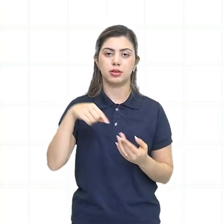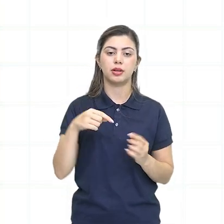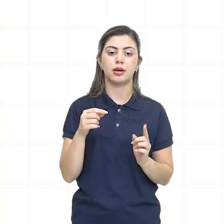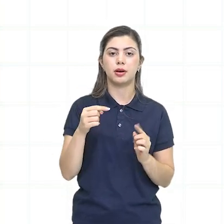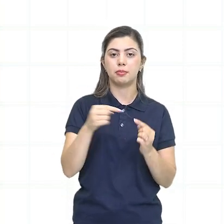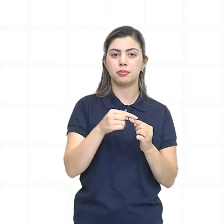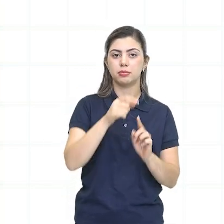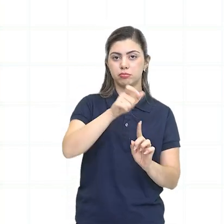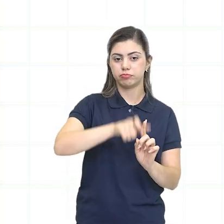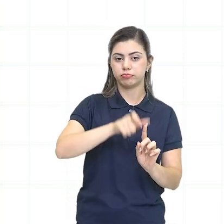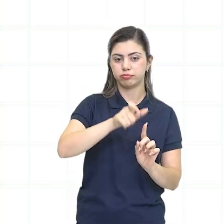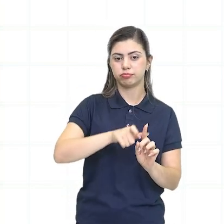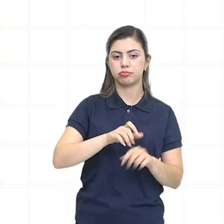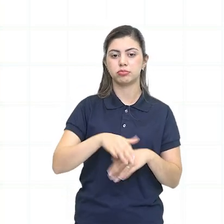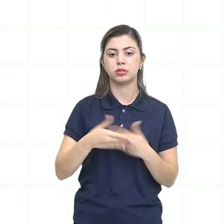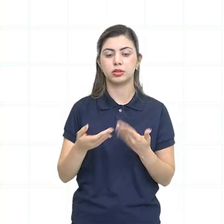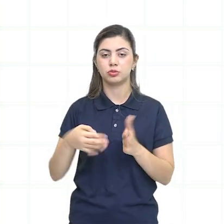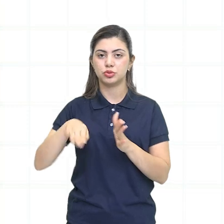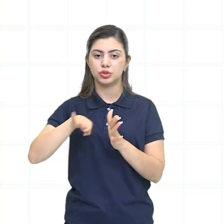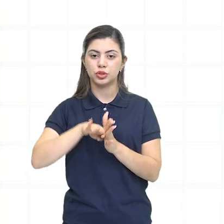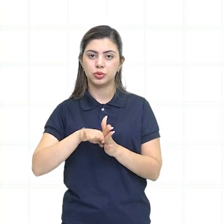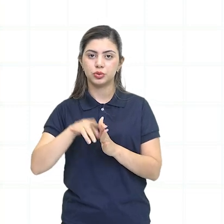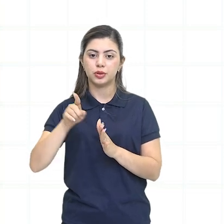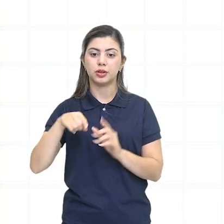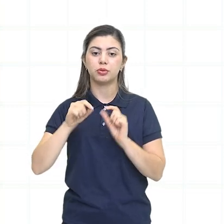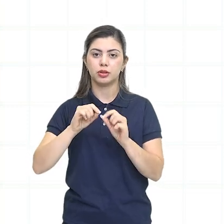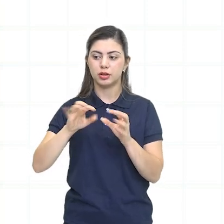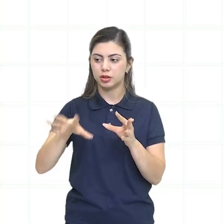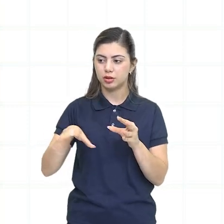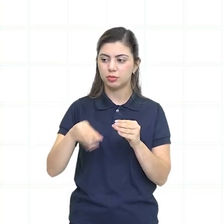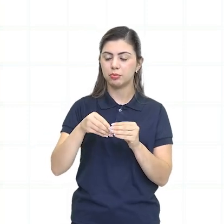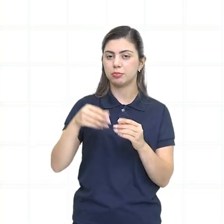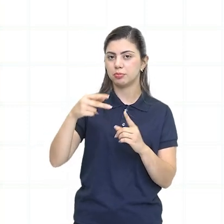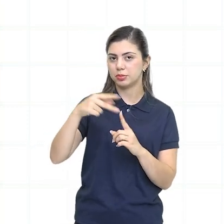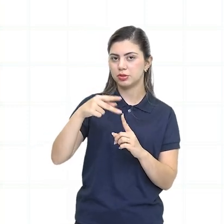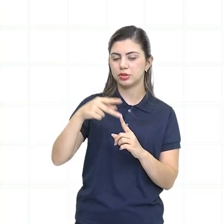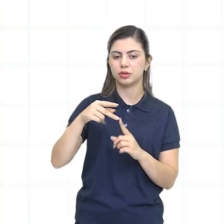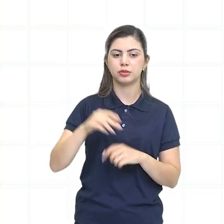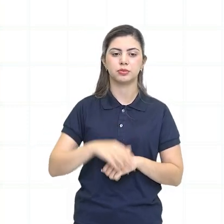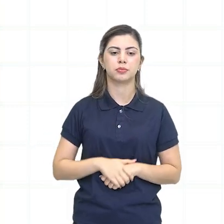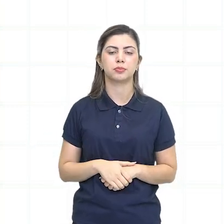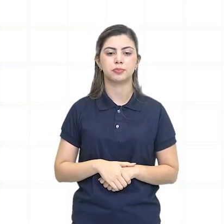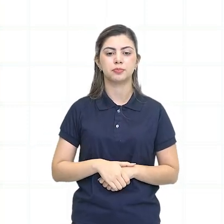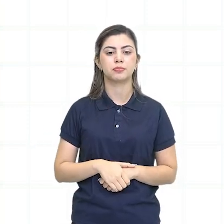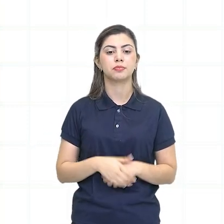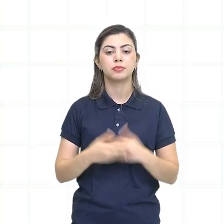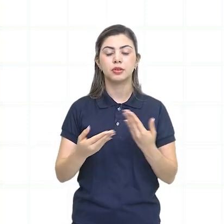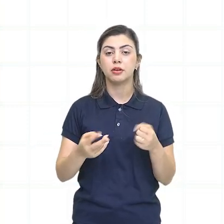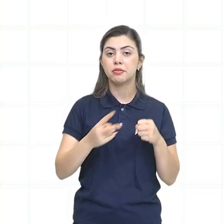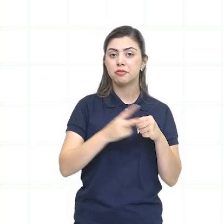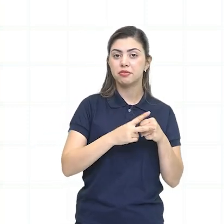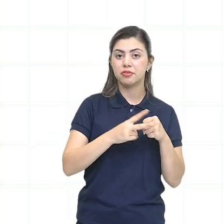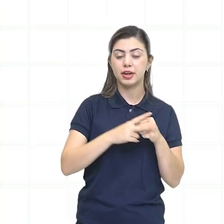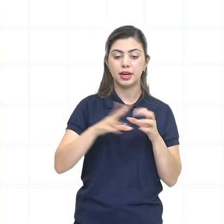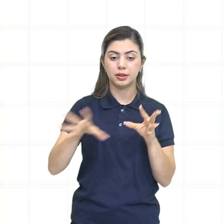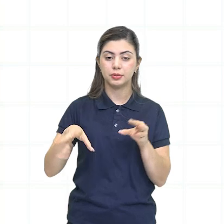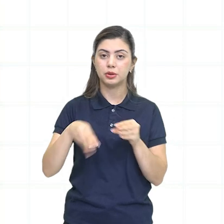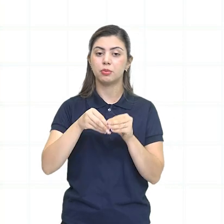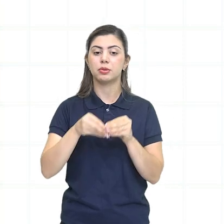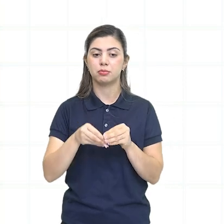sujeito. E chegou de viagem é predicado, então não se separa nunca. Entre verbo e